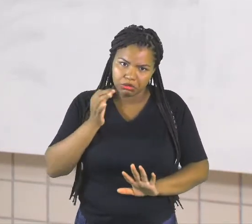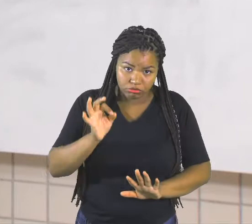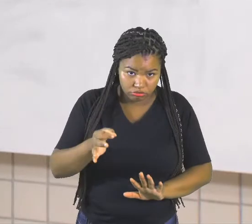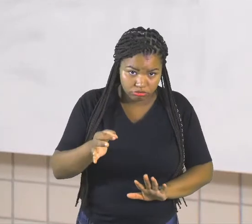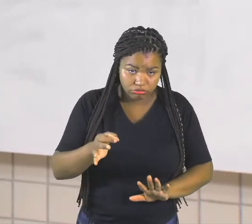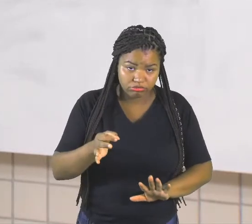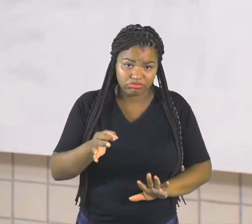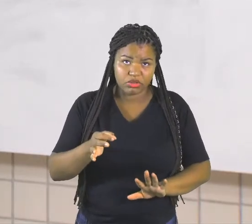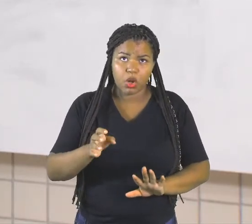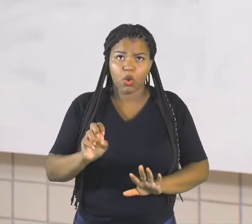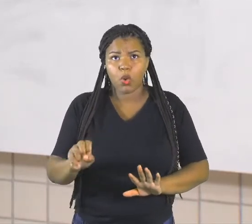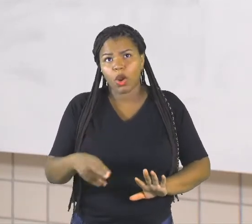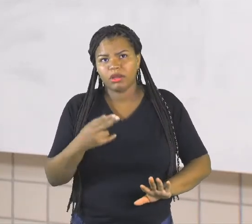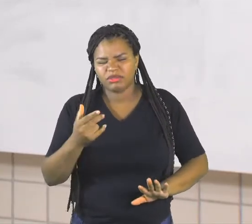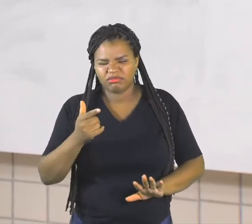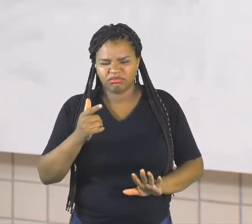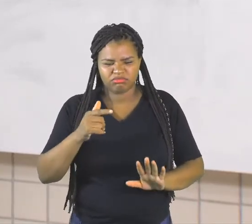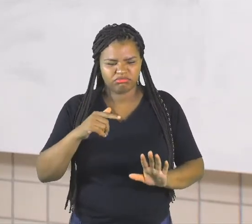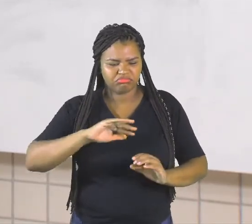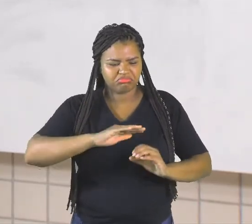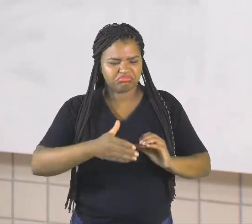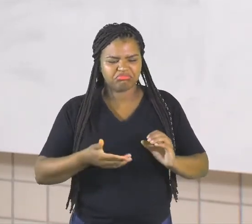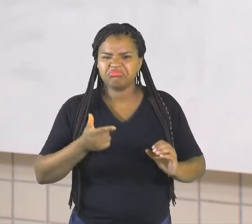está um alimento feio,